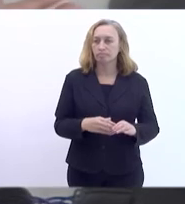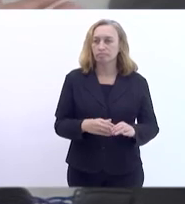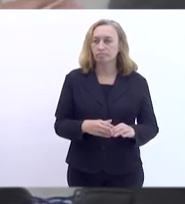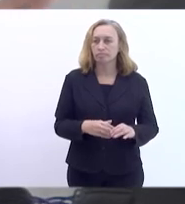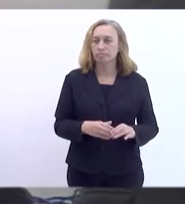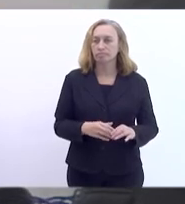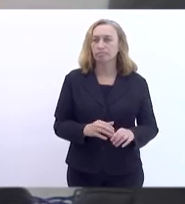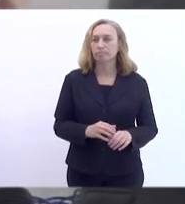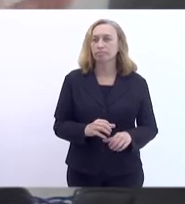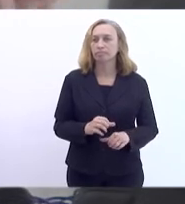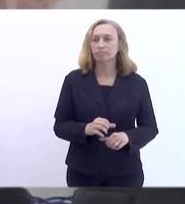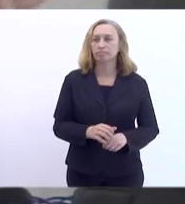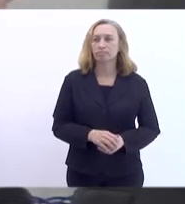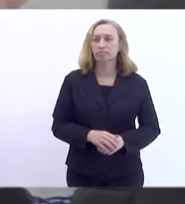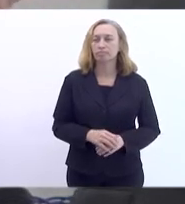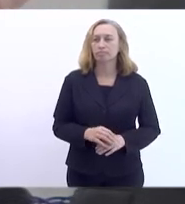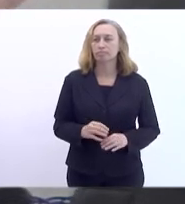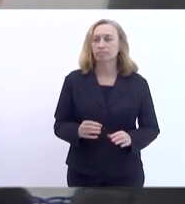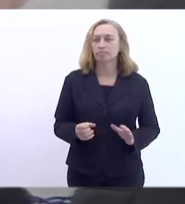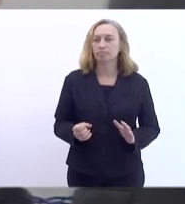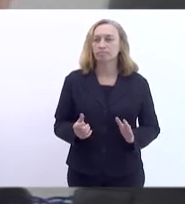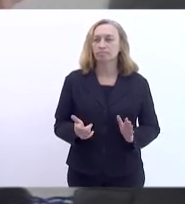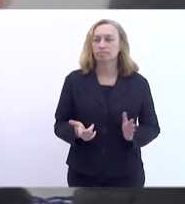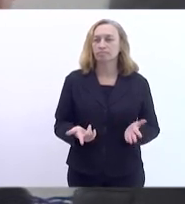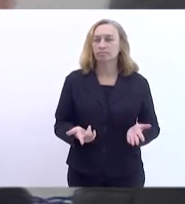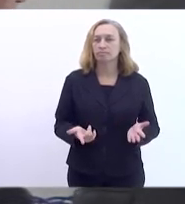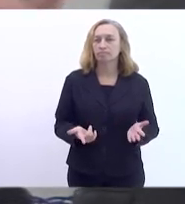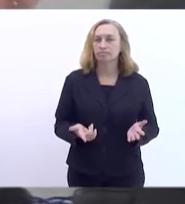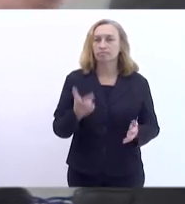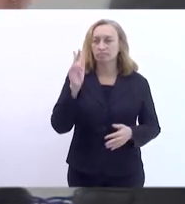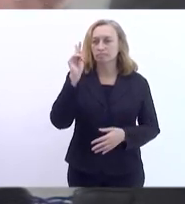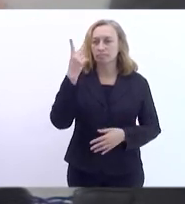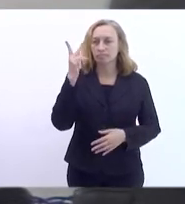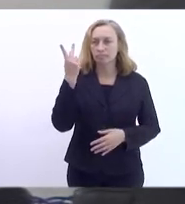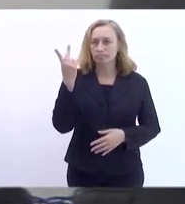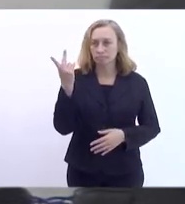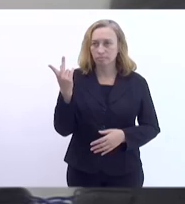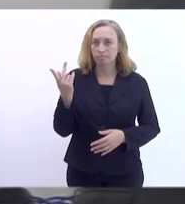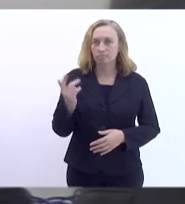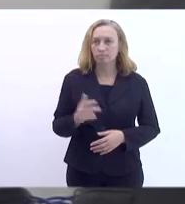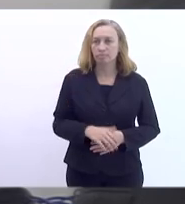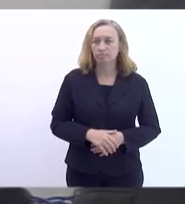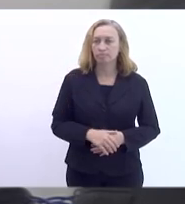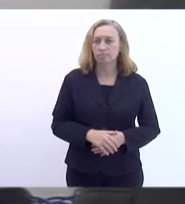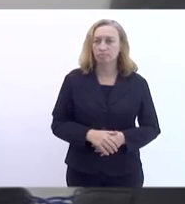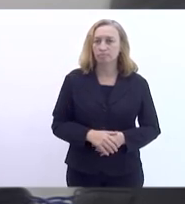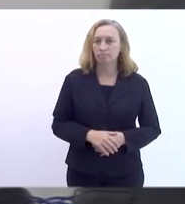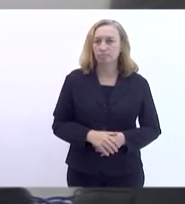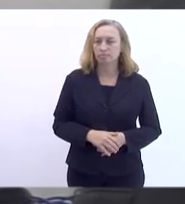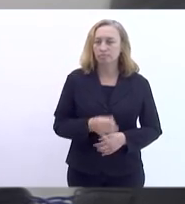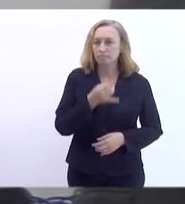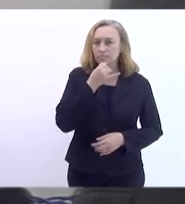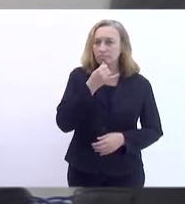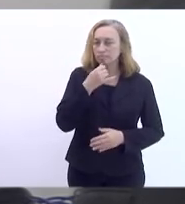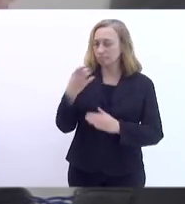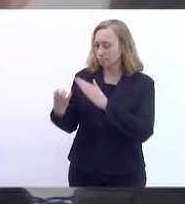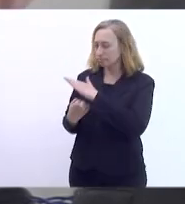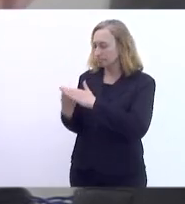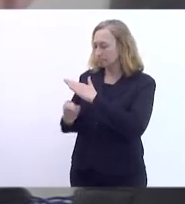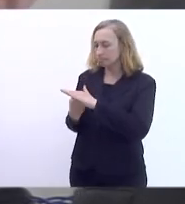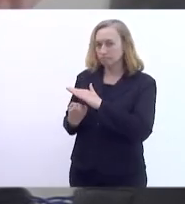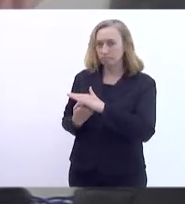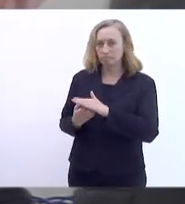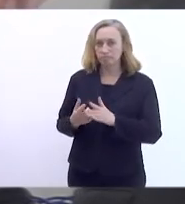página é tão marcada pela em letras garrafais pela presença de uma empresa que não tinha a menor